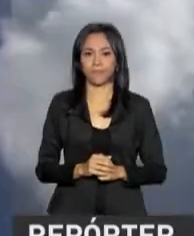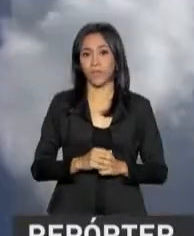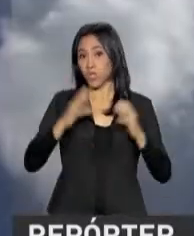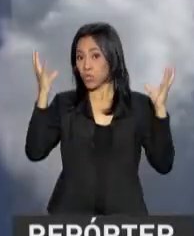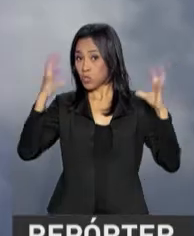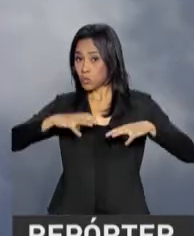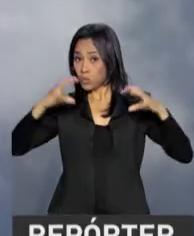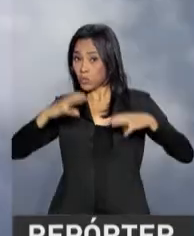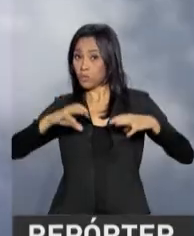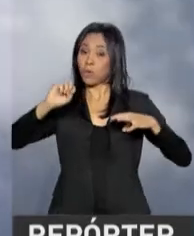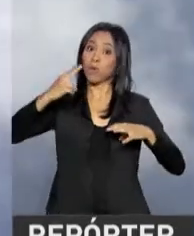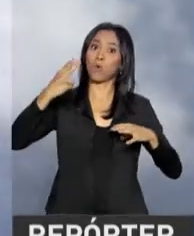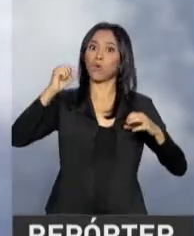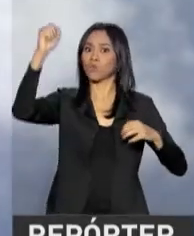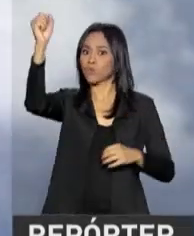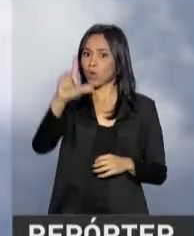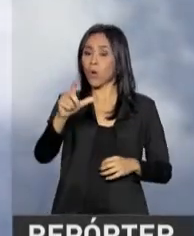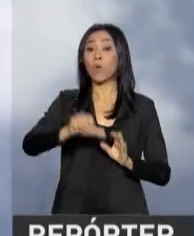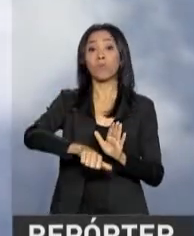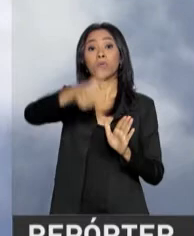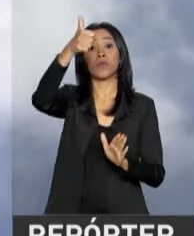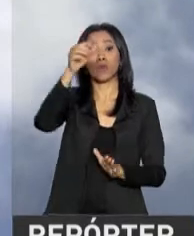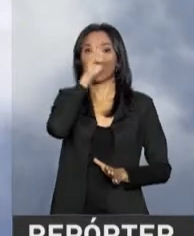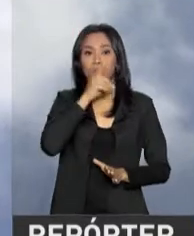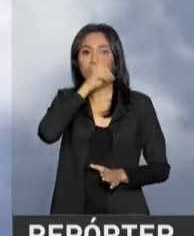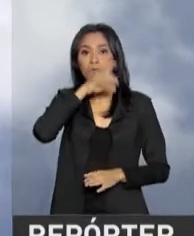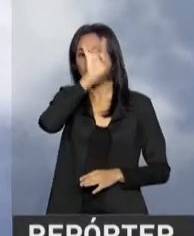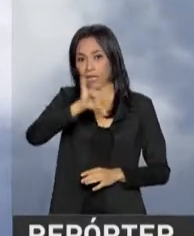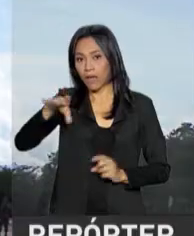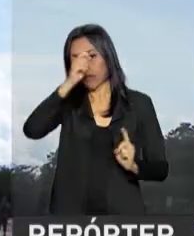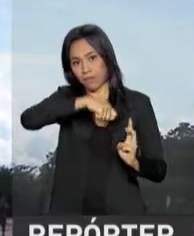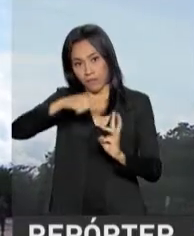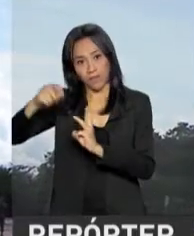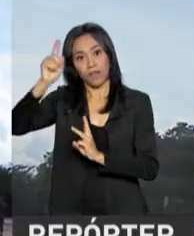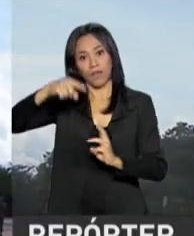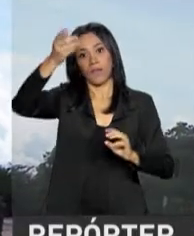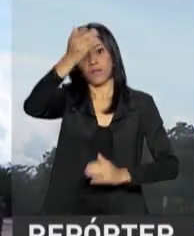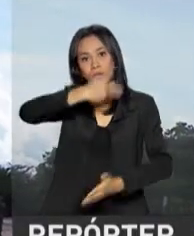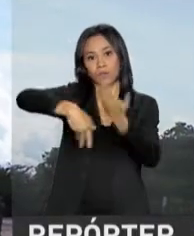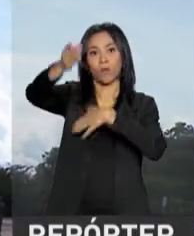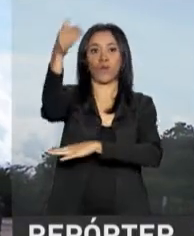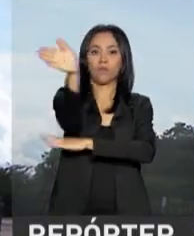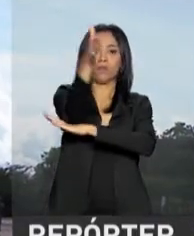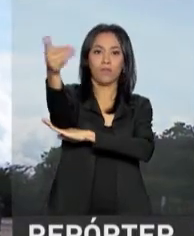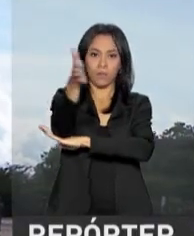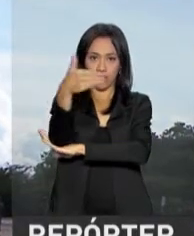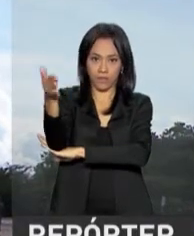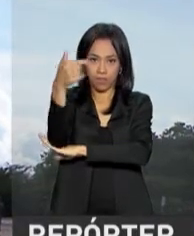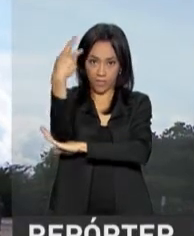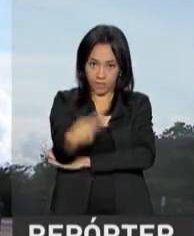ou sol o primeiro domingo de cada mês é dia de troca da bandeira nacional hasteada na praça dos três poderes